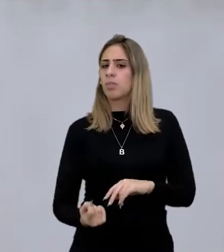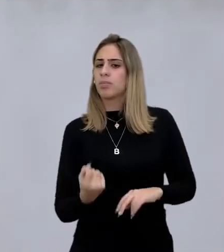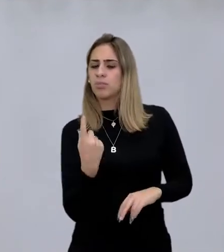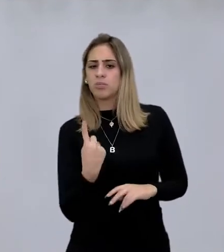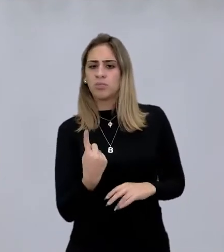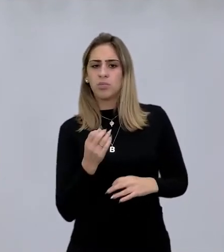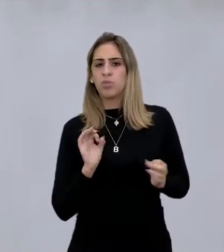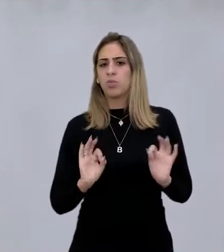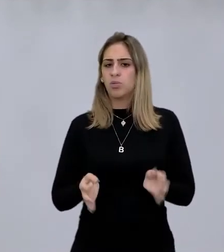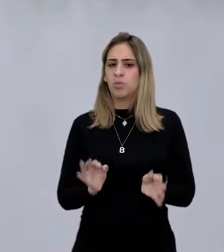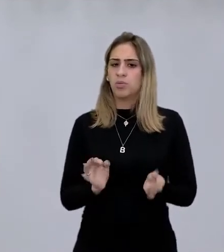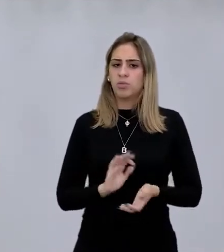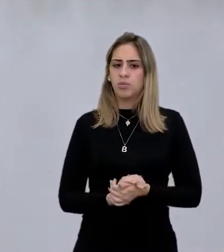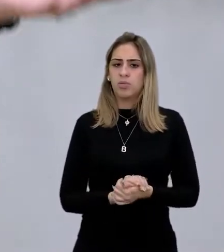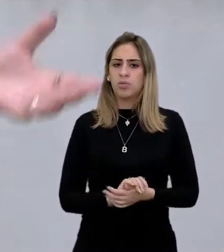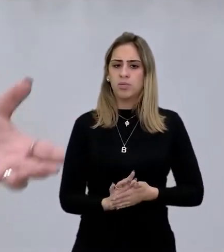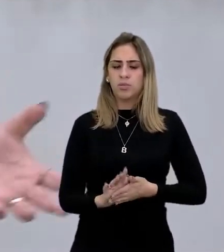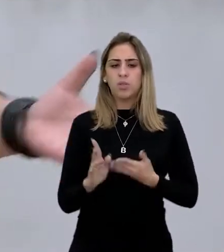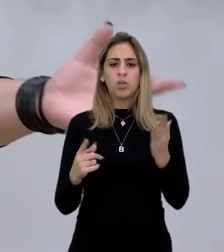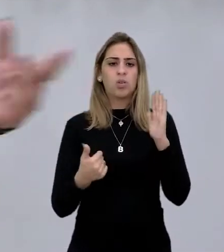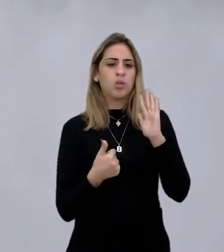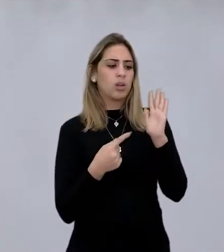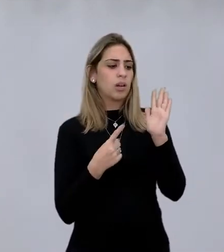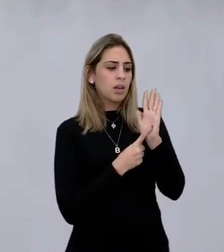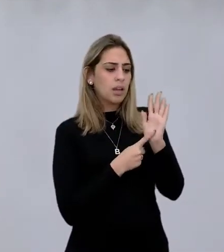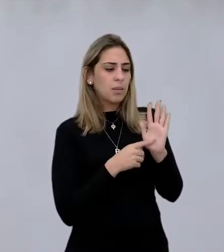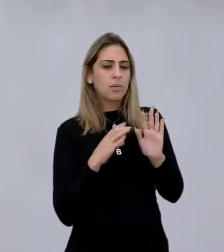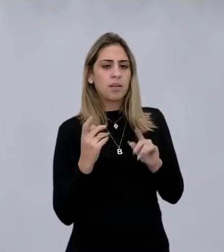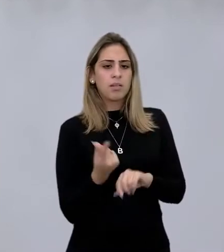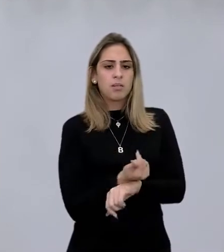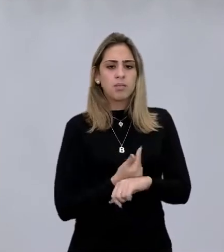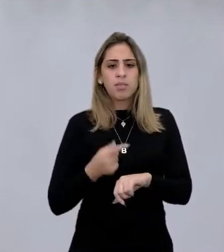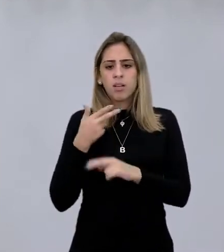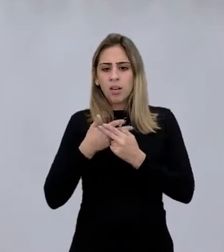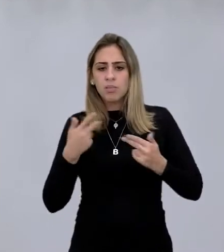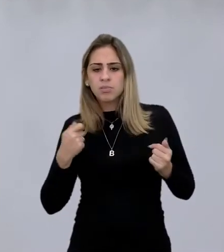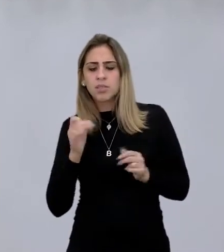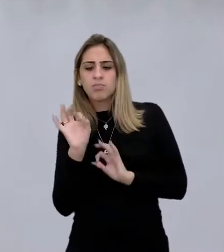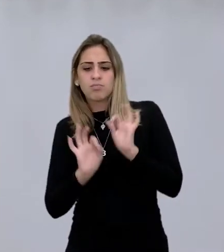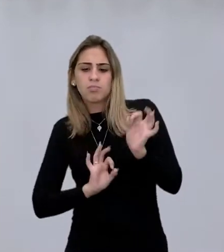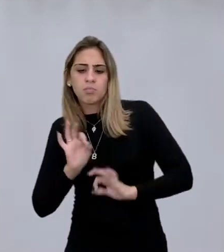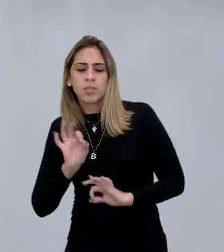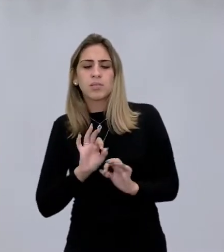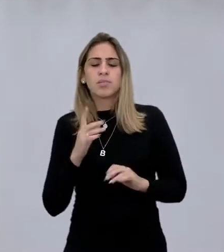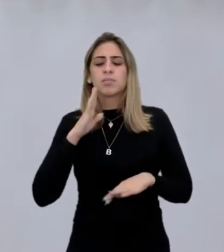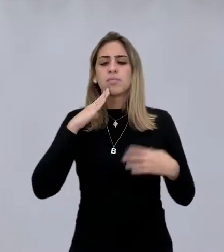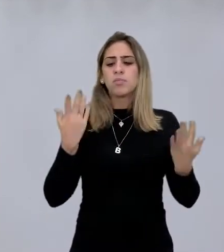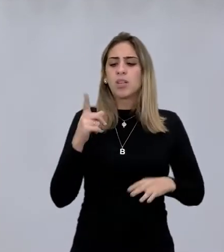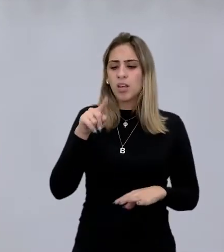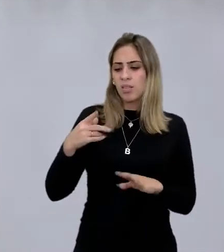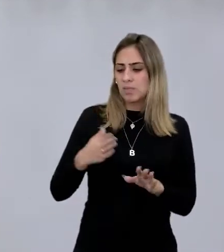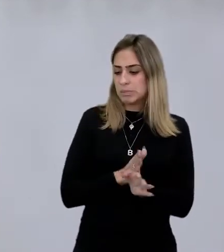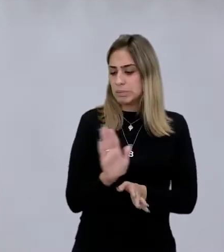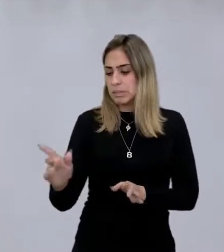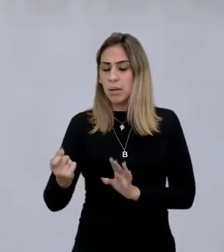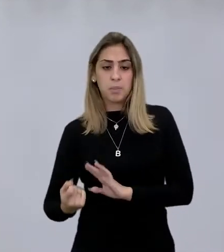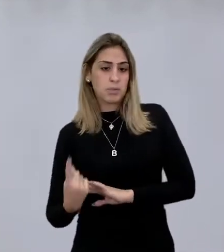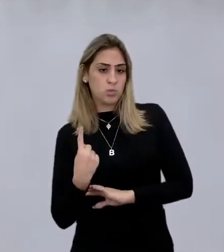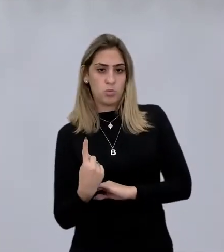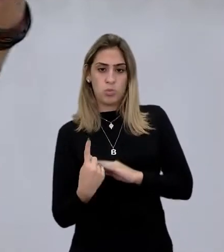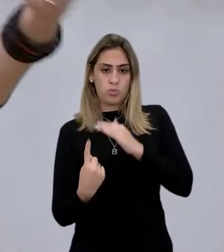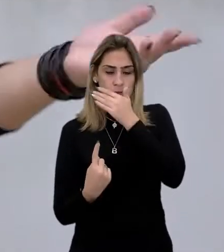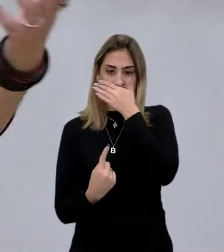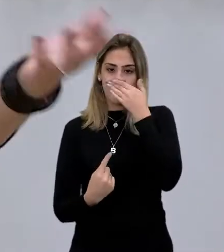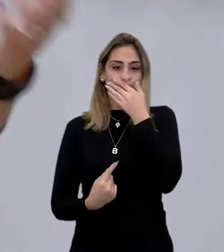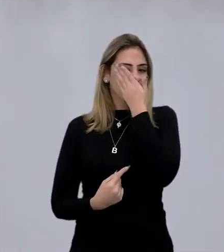absurdamente horrível, como um crime capital, como algo que deve ser corrigido, porque, meu Deus, é um desvio absurdo. Lembrando, eu não